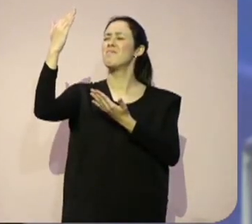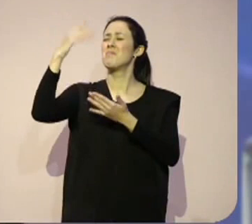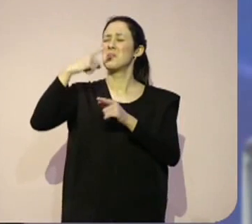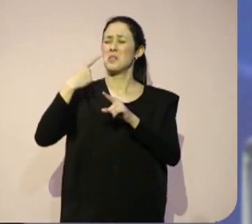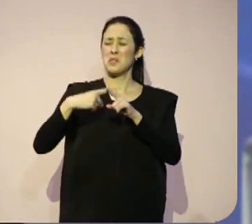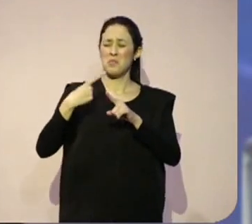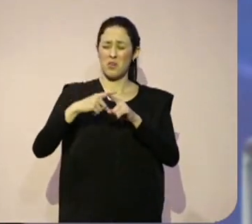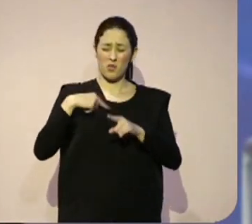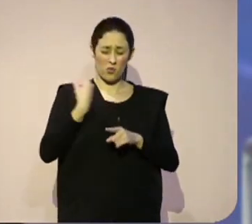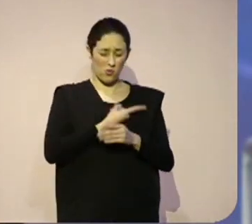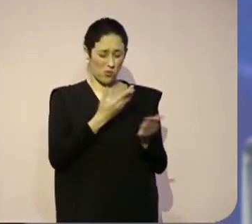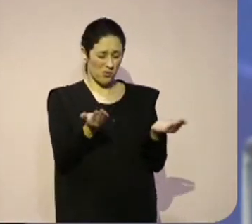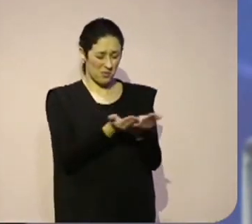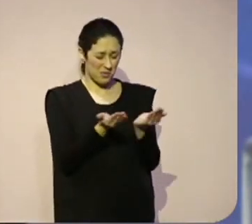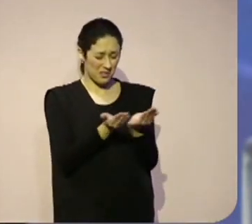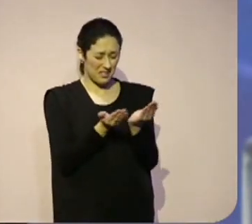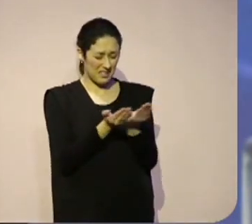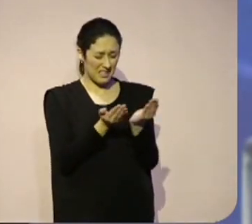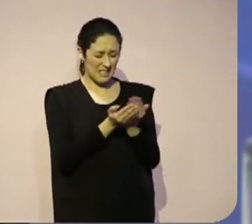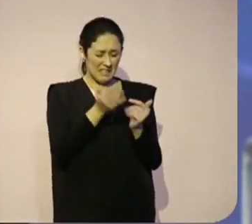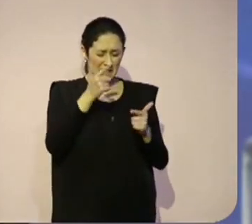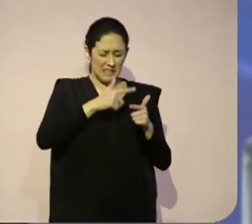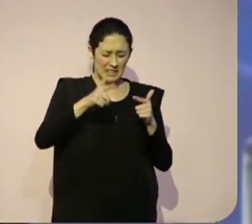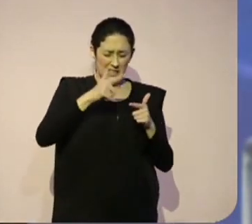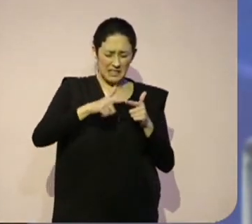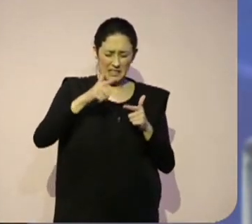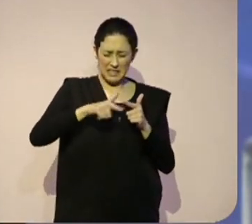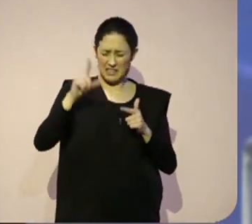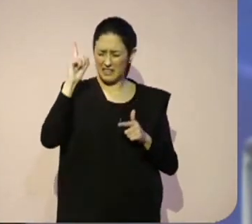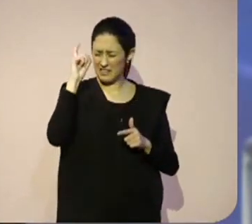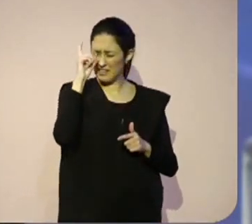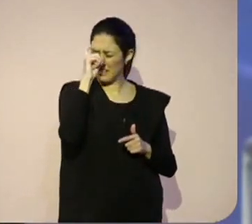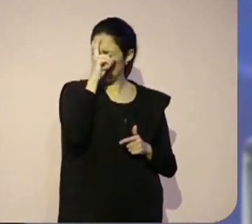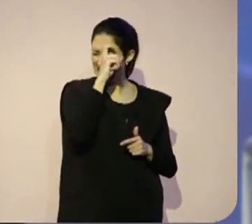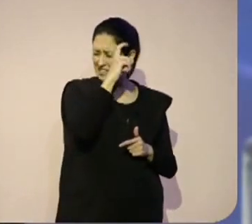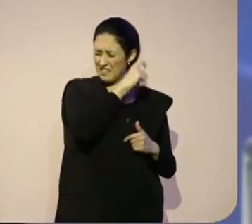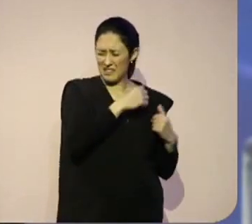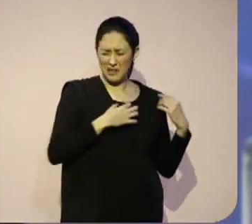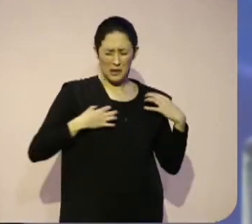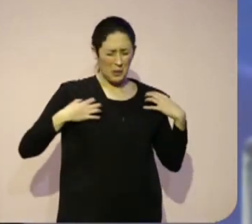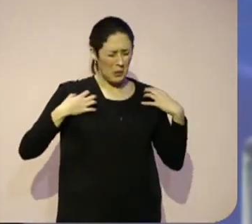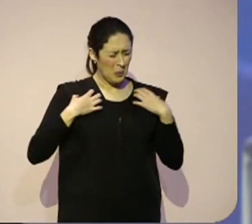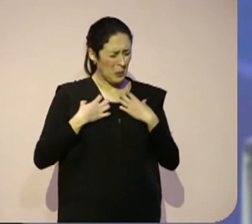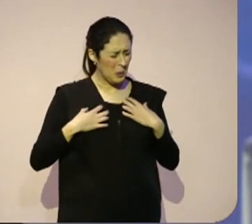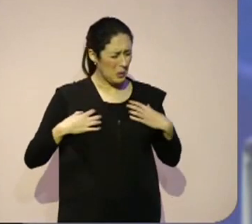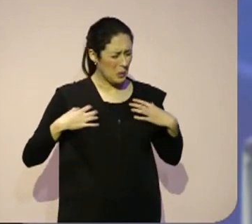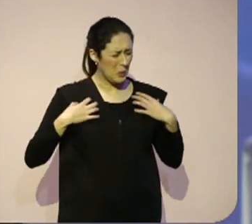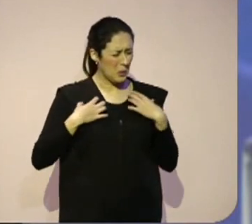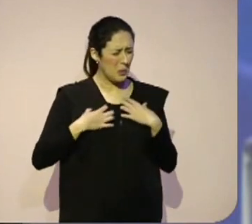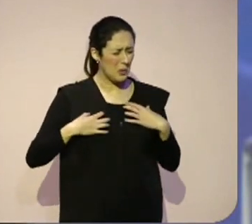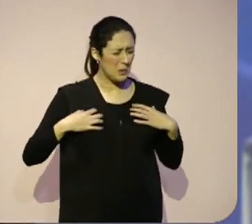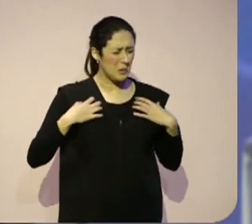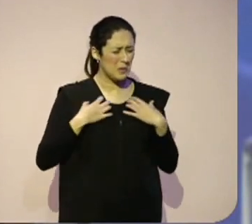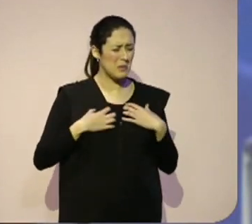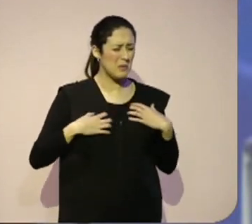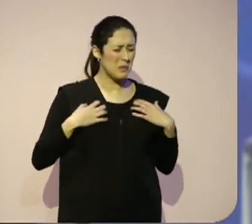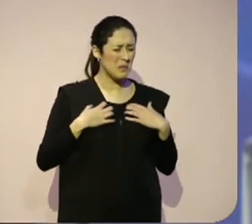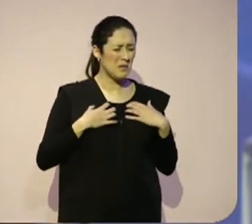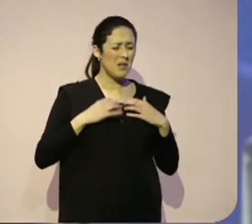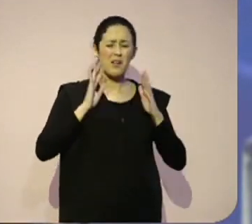necessidades do cristão em tempo de crise, na verdade são necessidades que o cristão tem em todo